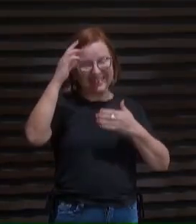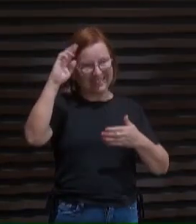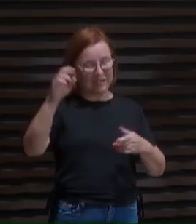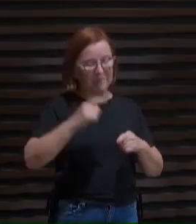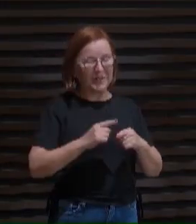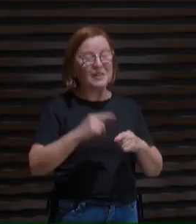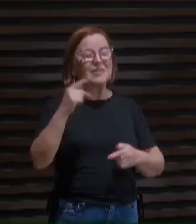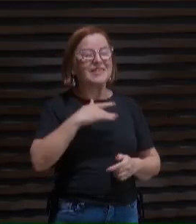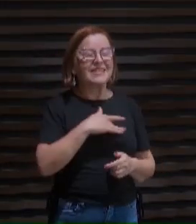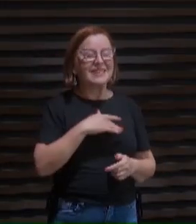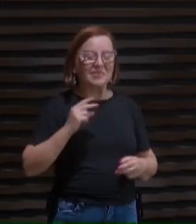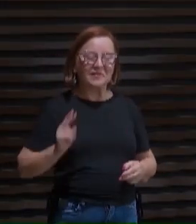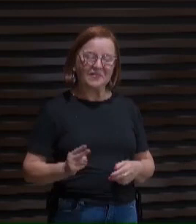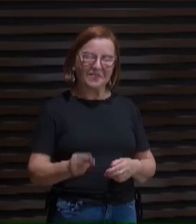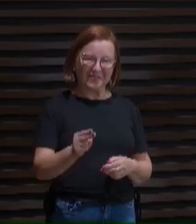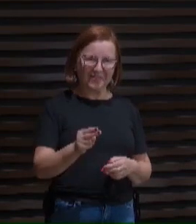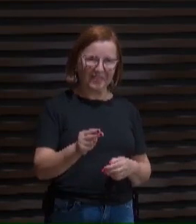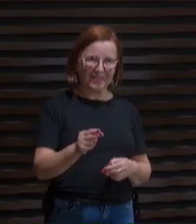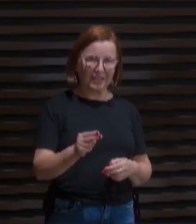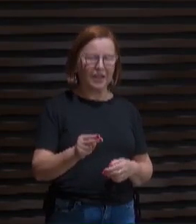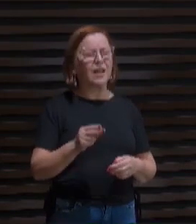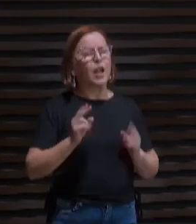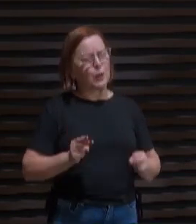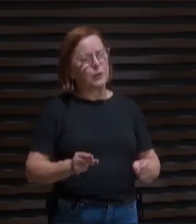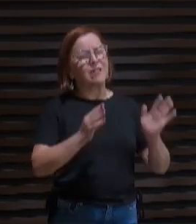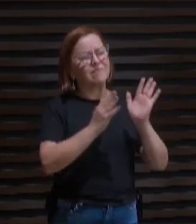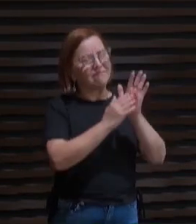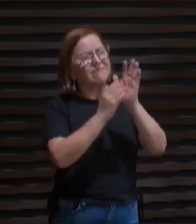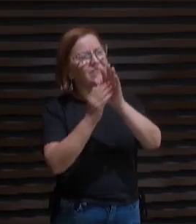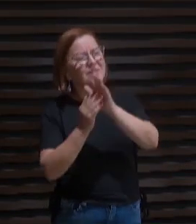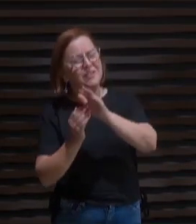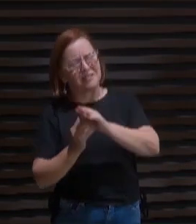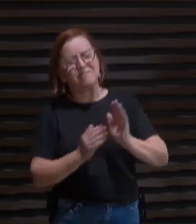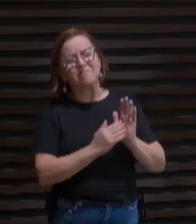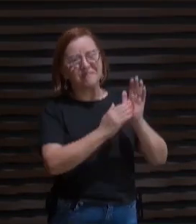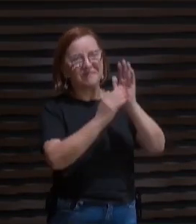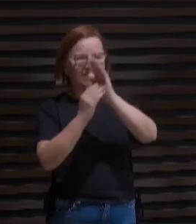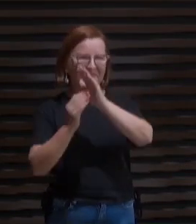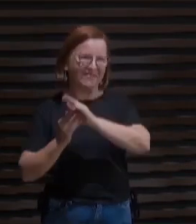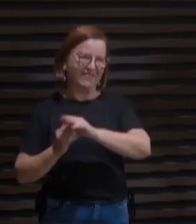sua misericórdia dura para sempre. E eles foram louvando. Foram louvando.